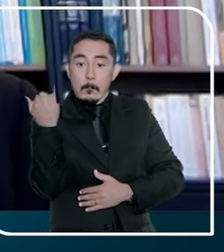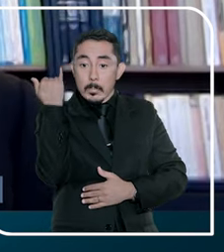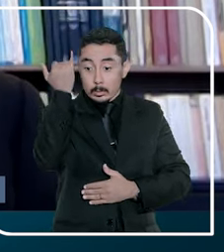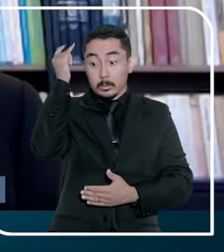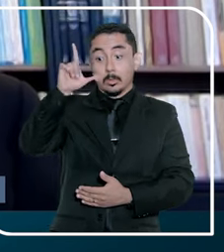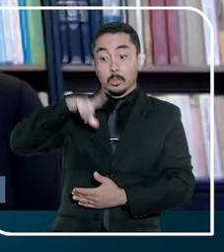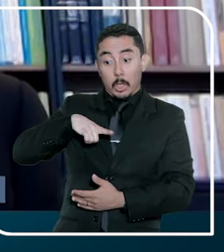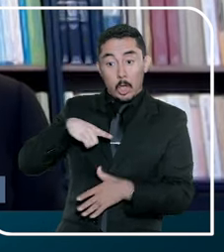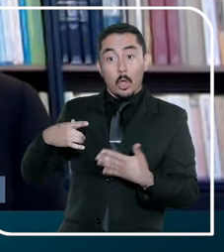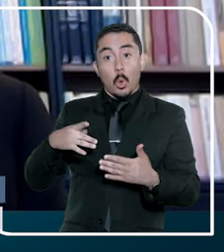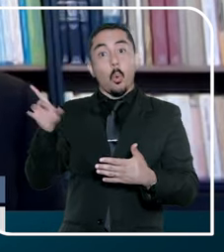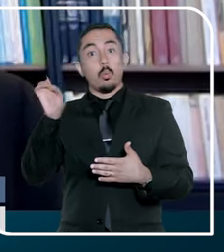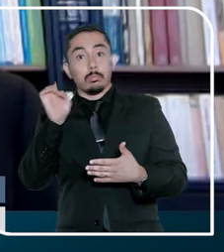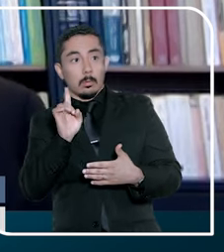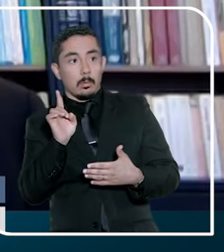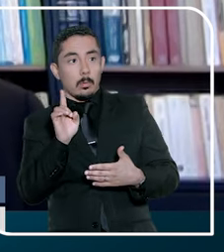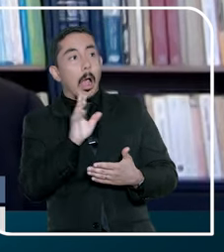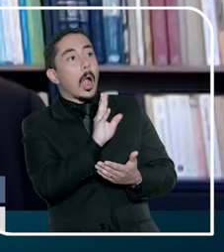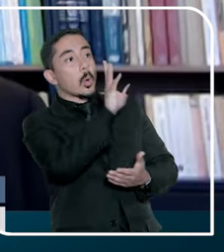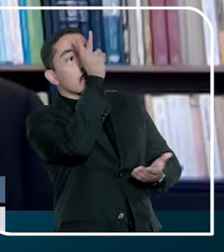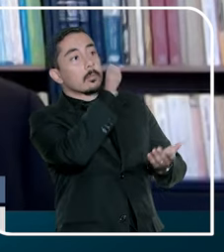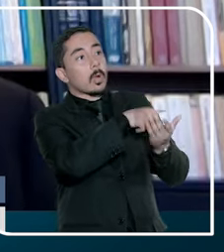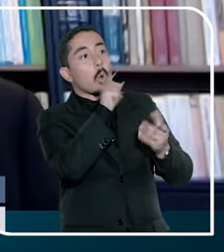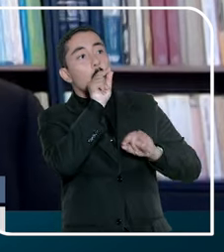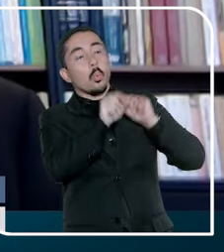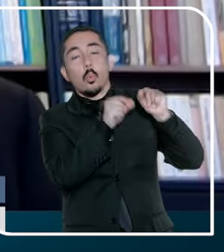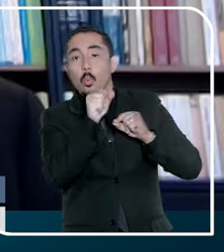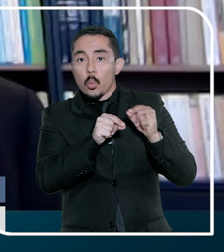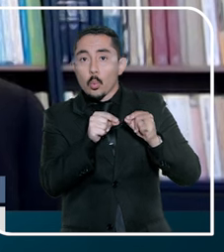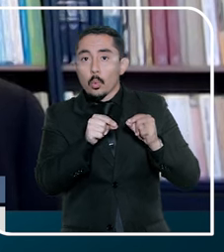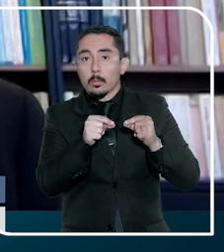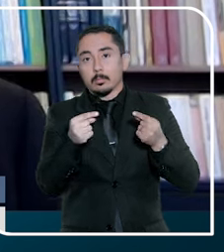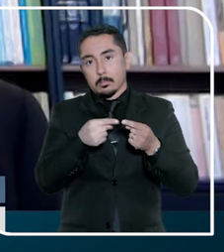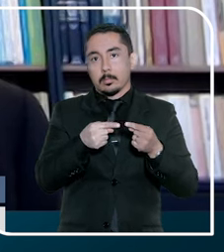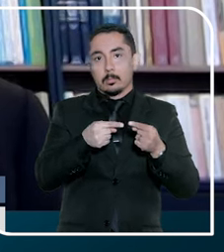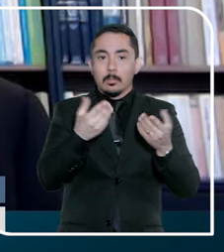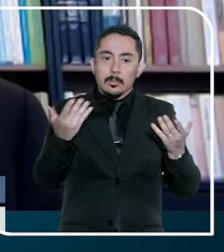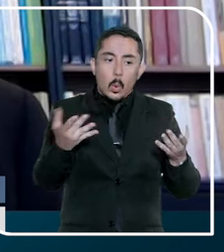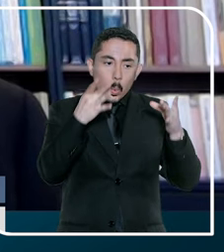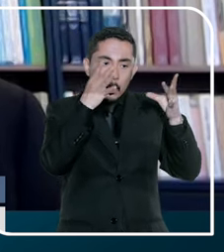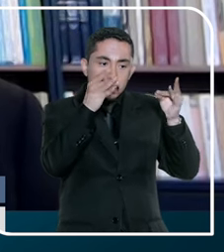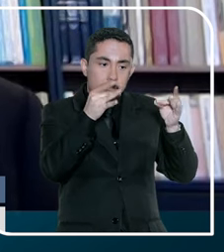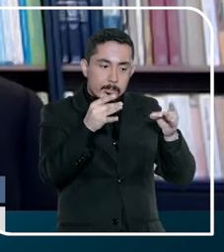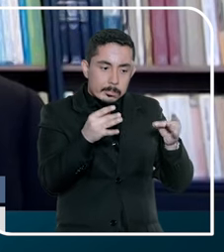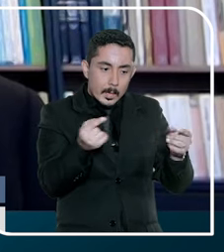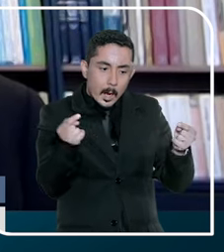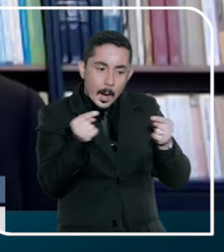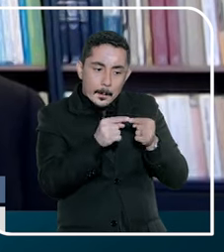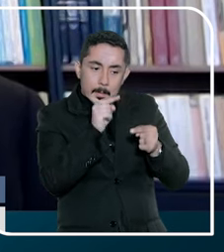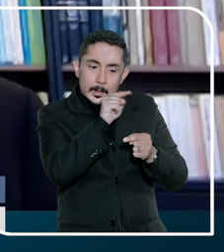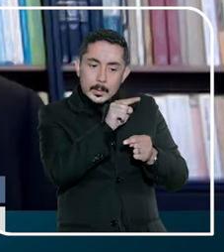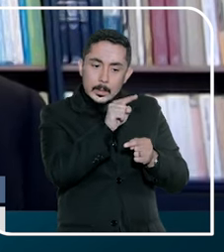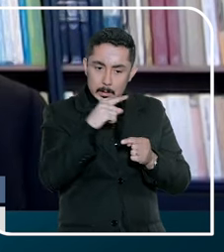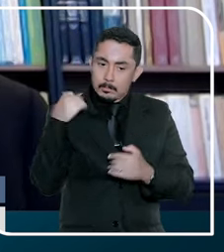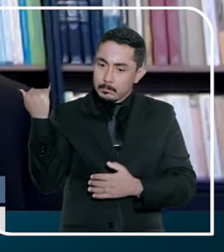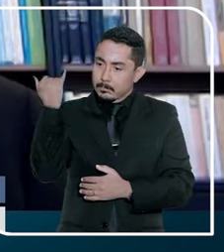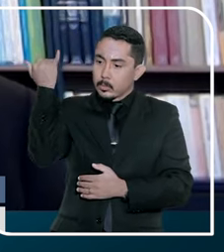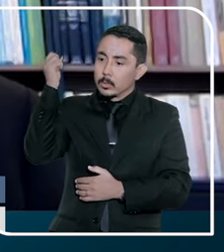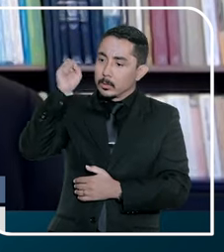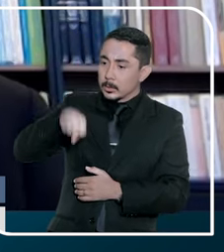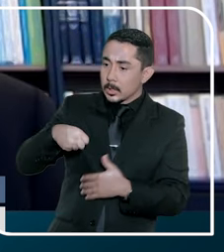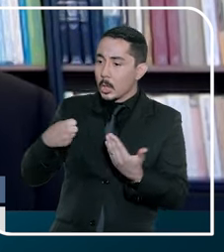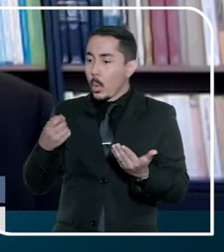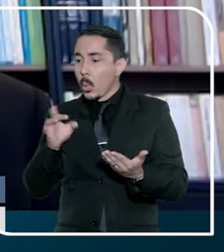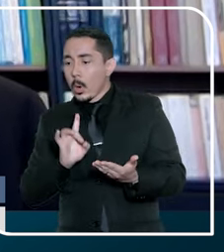diz quais são as características que fazem um fato ser penalmente relevante e os precedentes